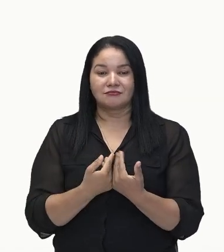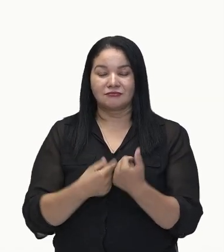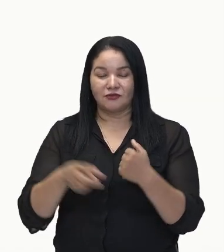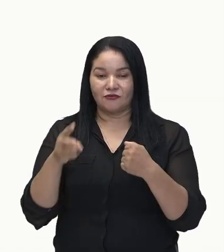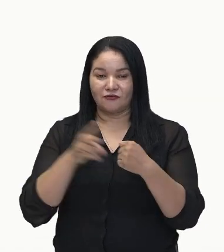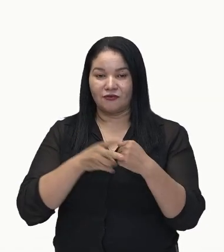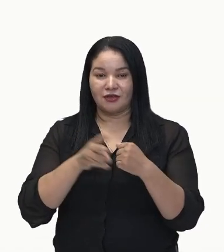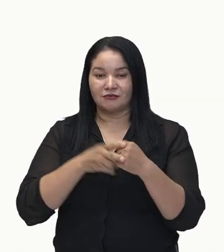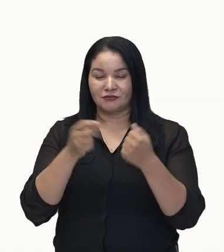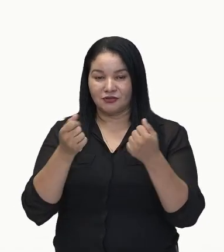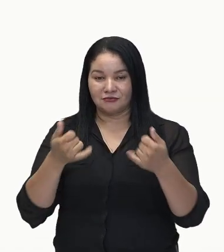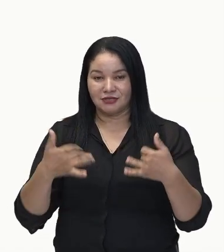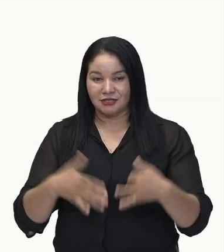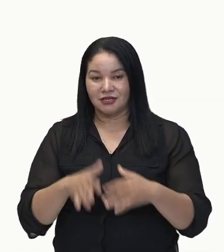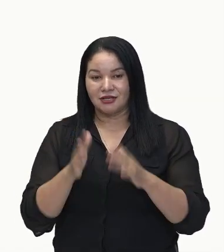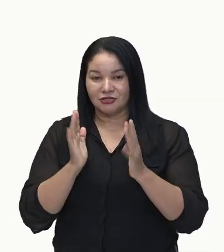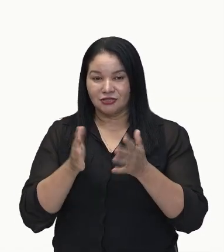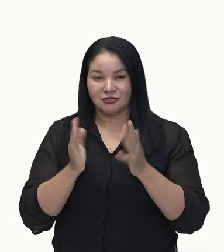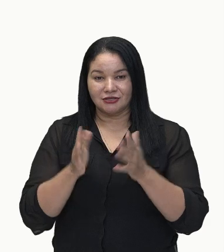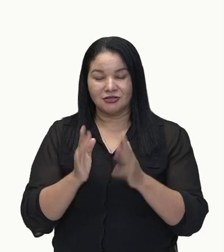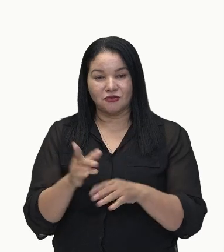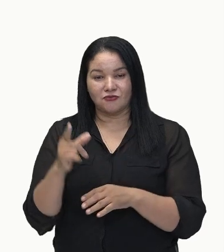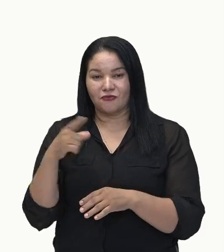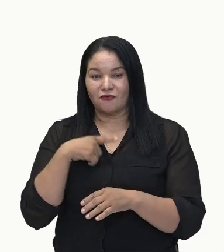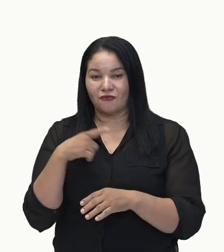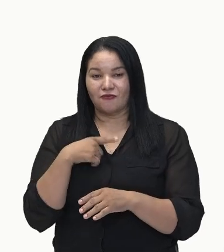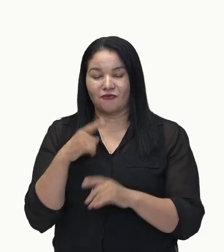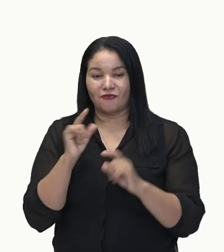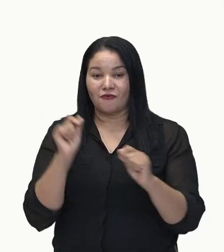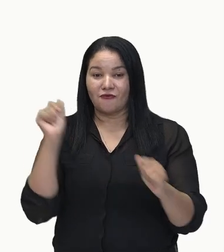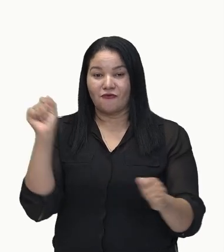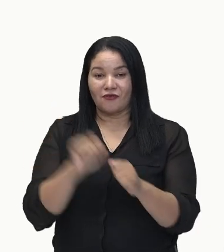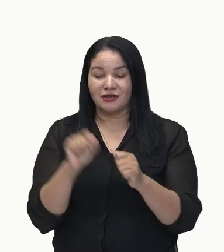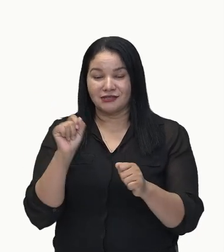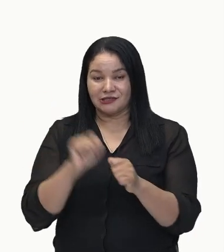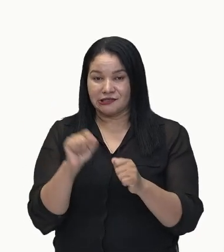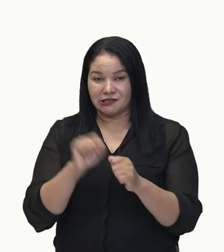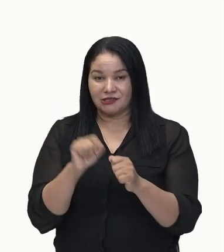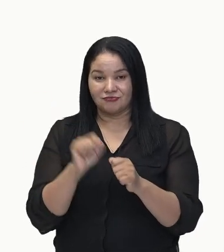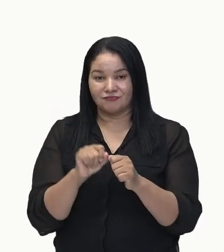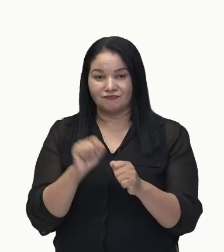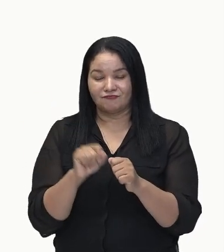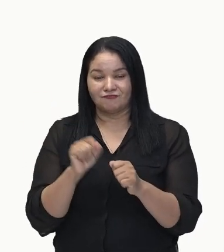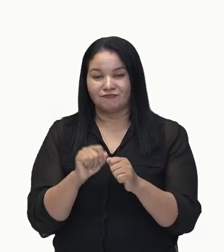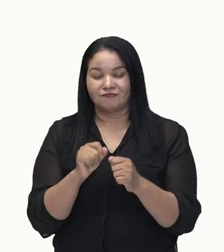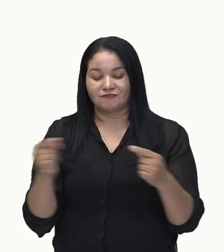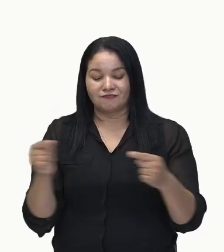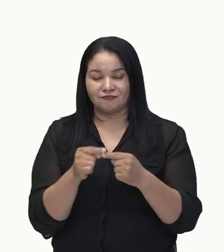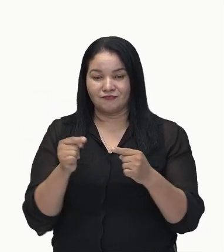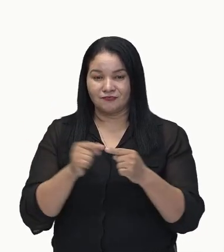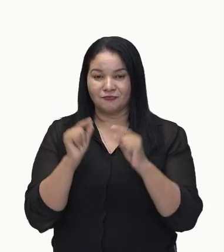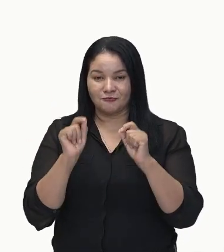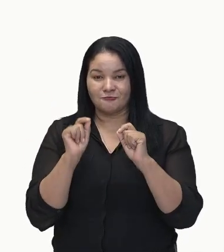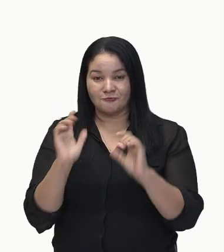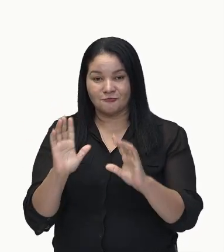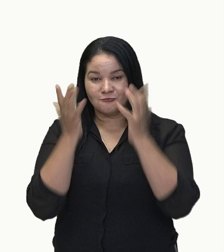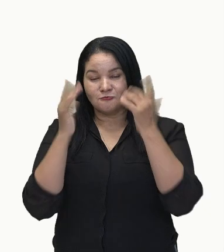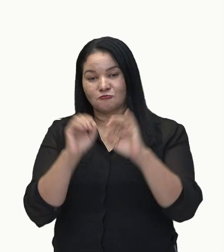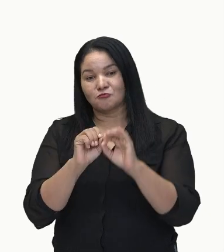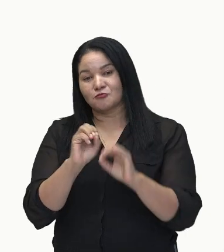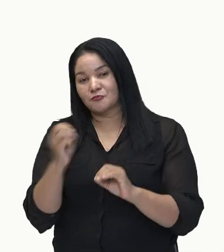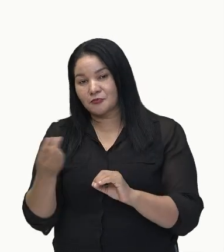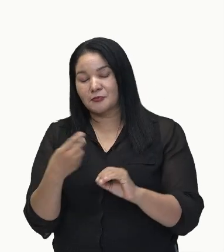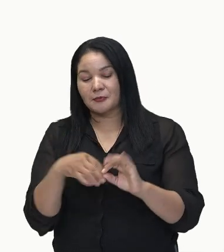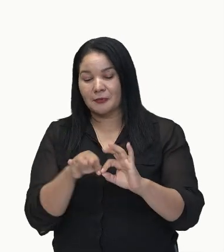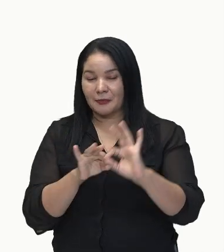do verbo fazer aqui, ó, né, indicando tempo ou distância. Indicando tempo ou distância.